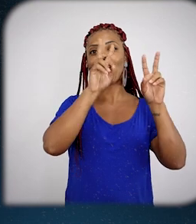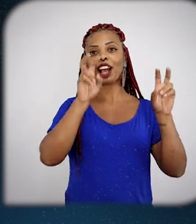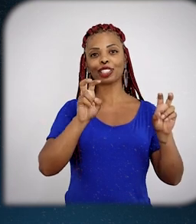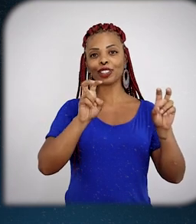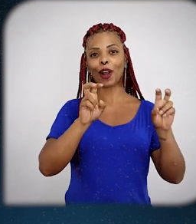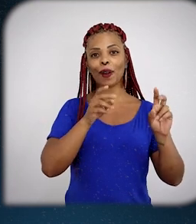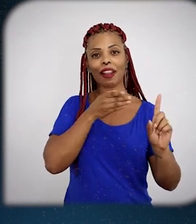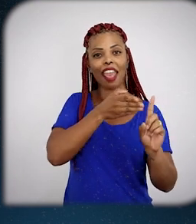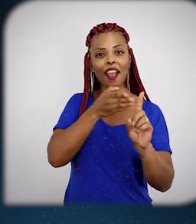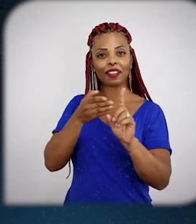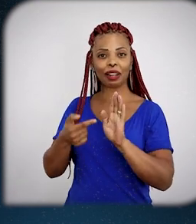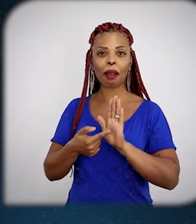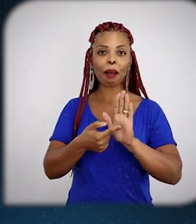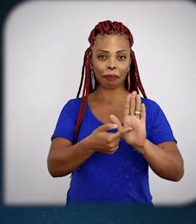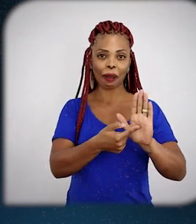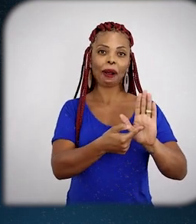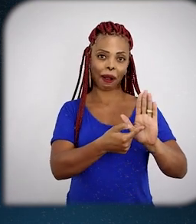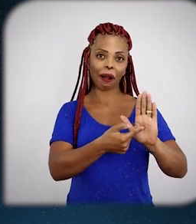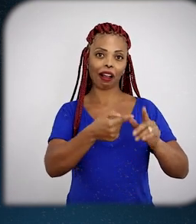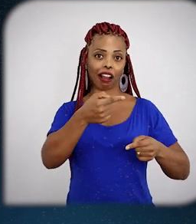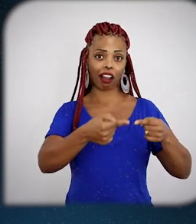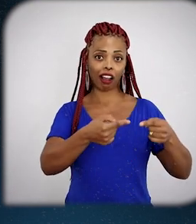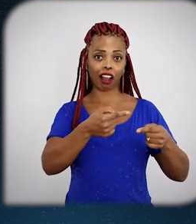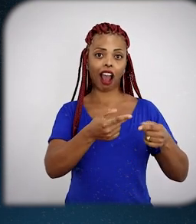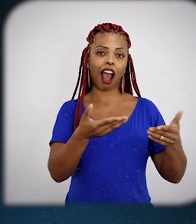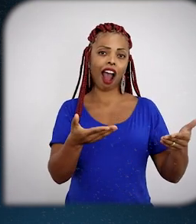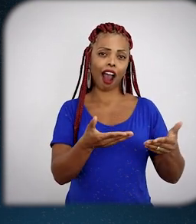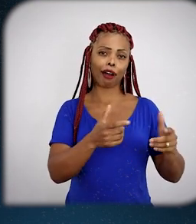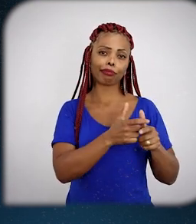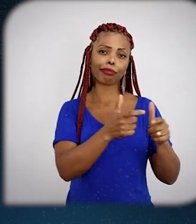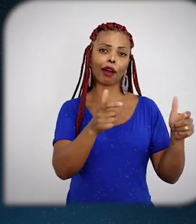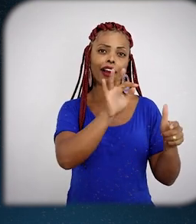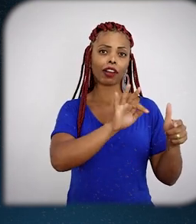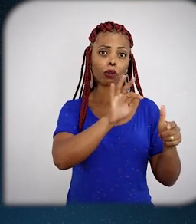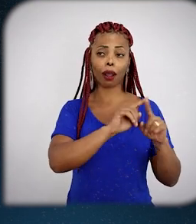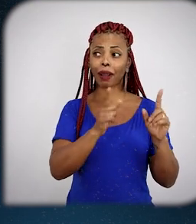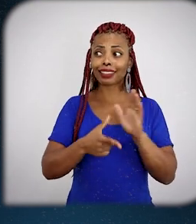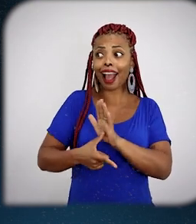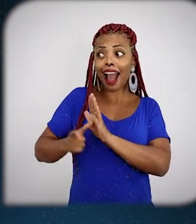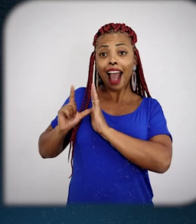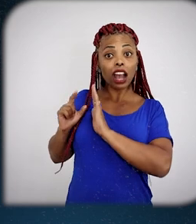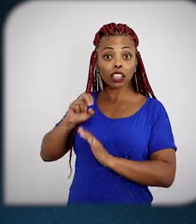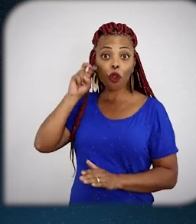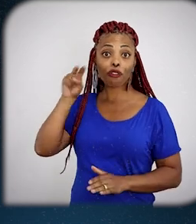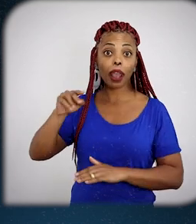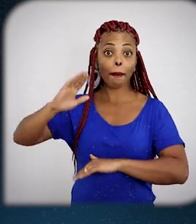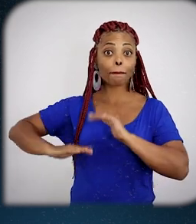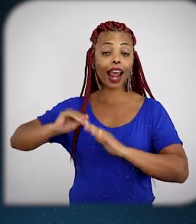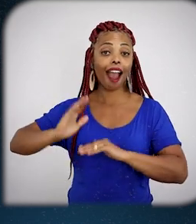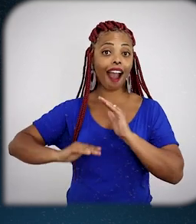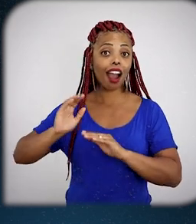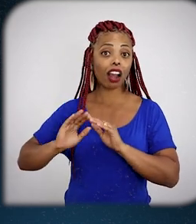moda nas universidades sobre política de citação. Eu vi isso na